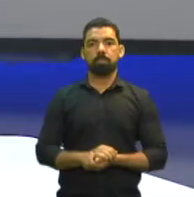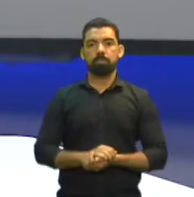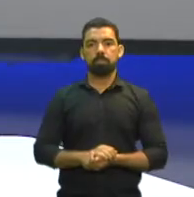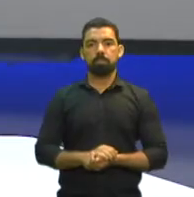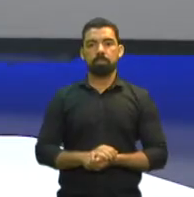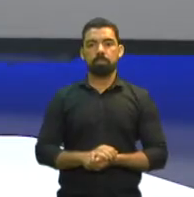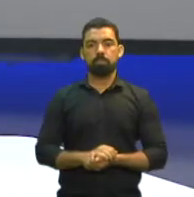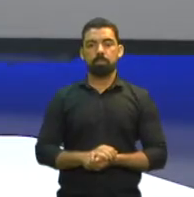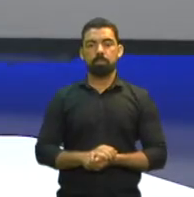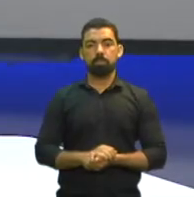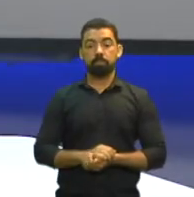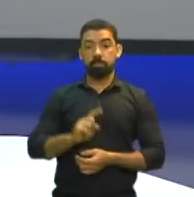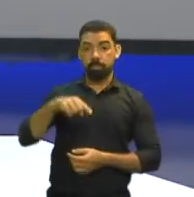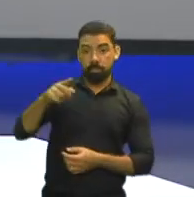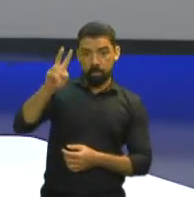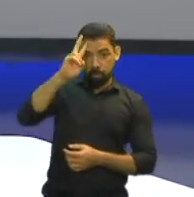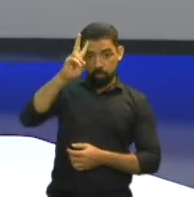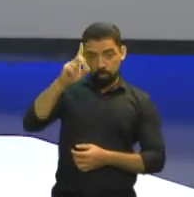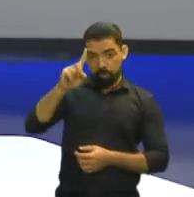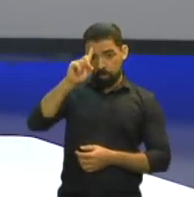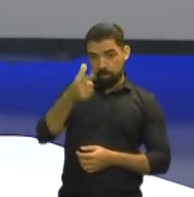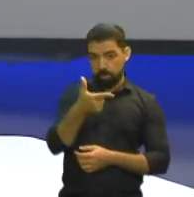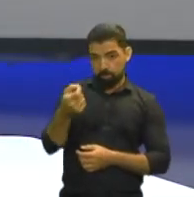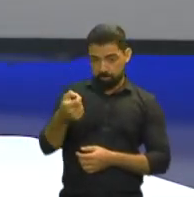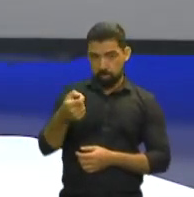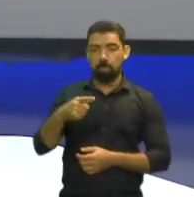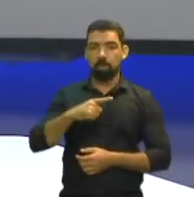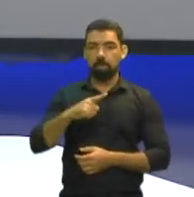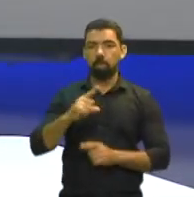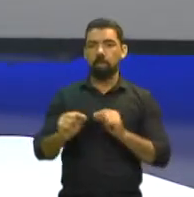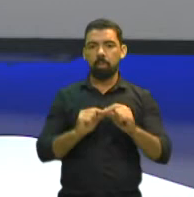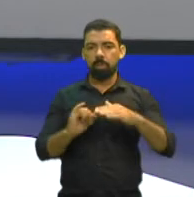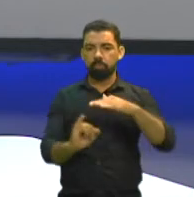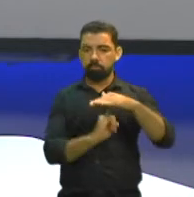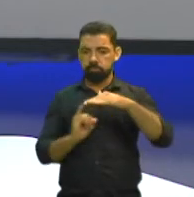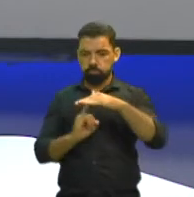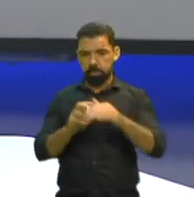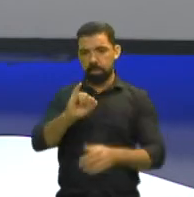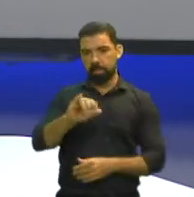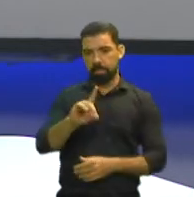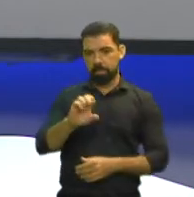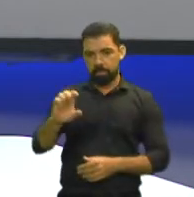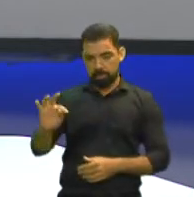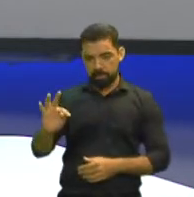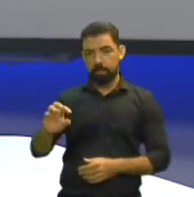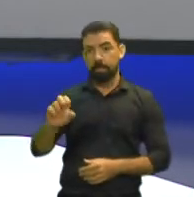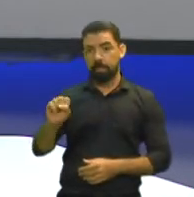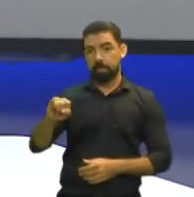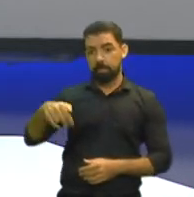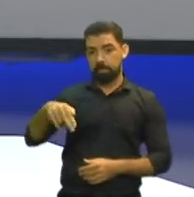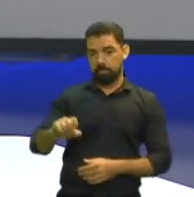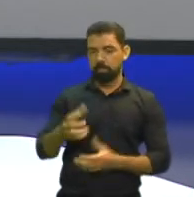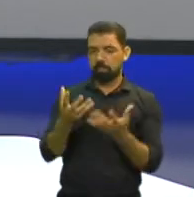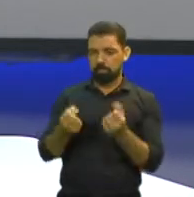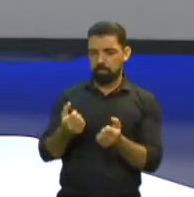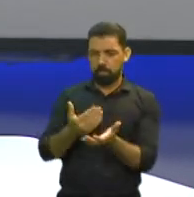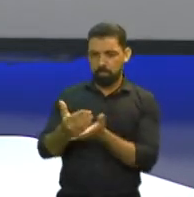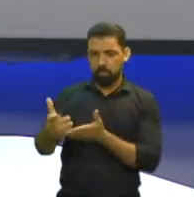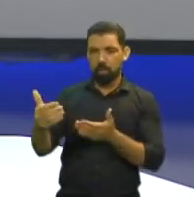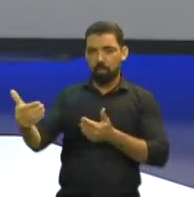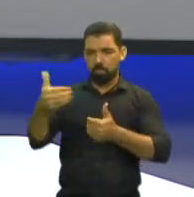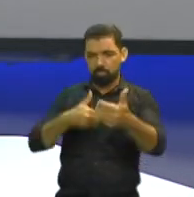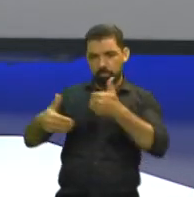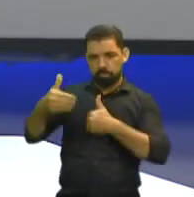A partir da próxima segunda-feira, dia 20, as unidades do IDT Cine retomam sua modalidade de atendimento presencial sem